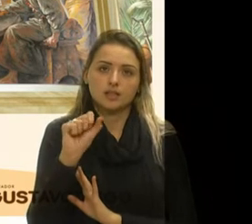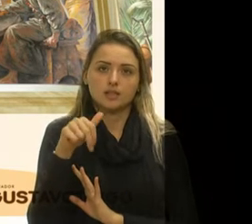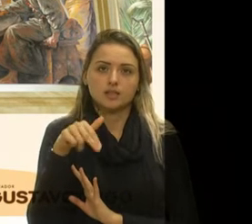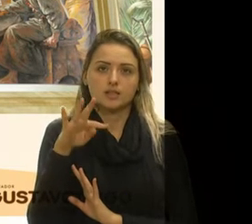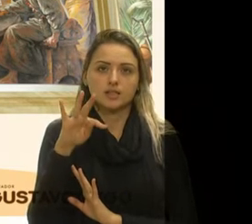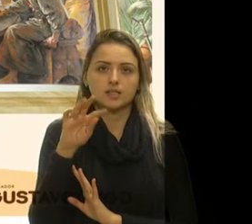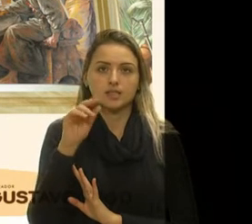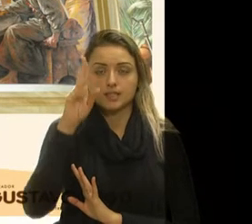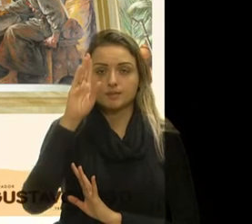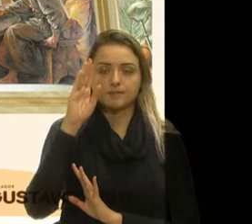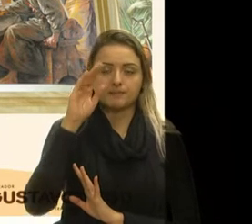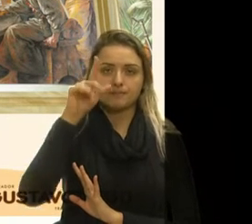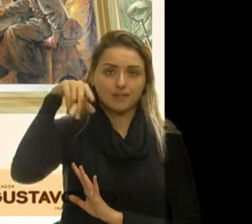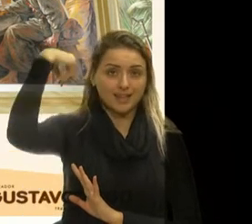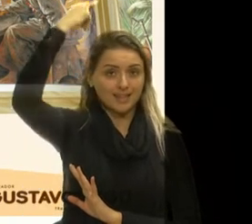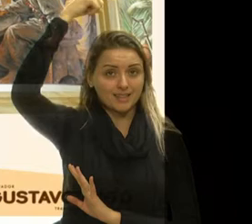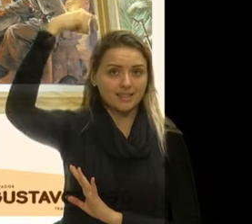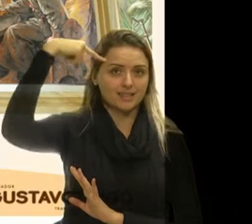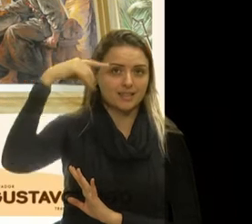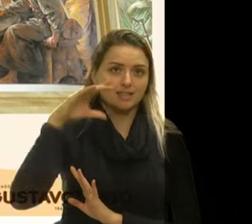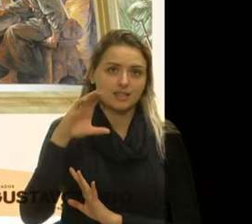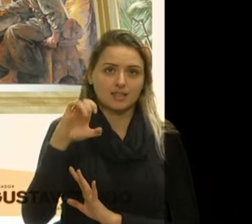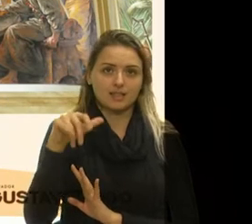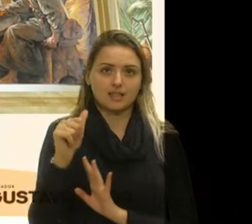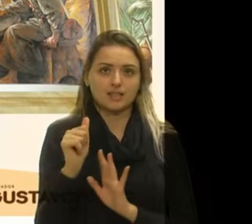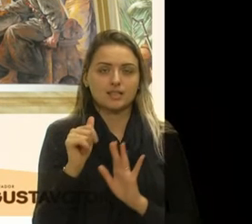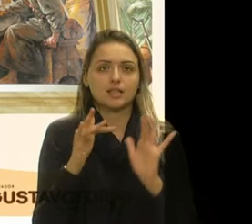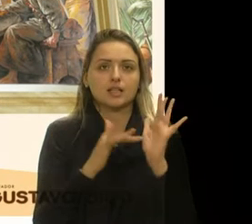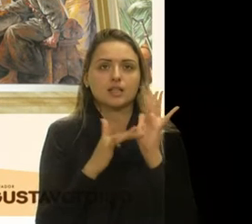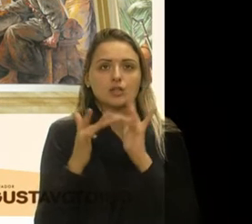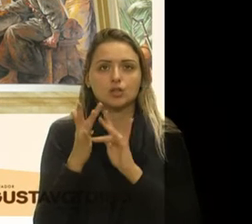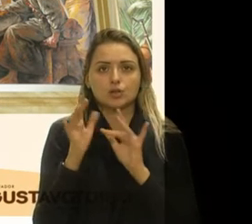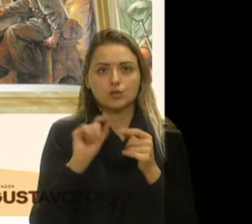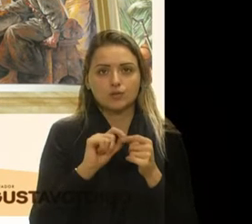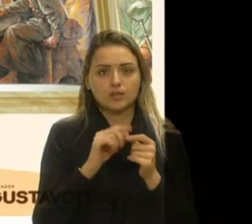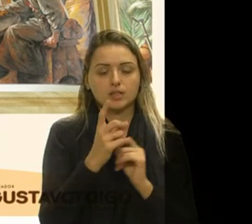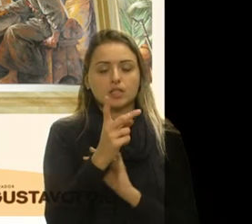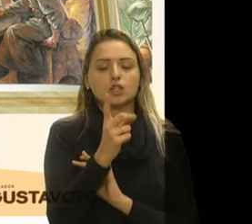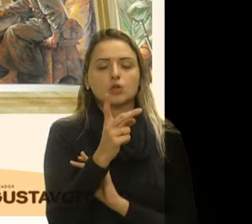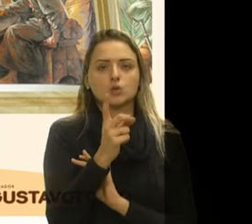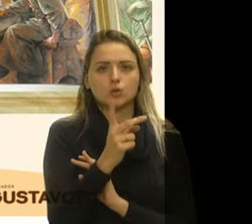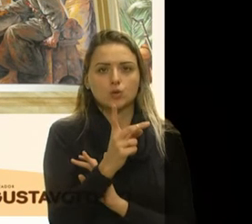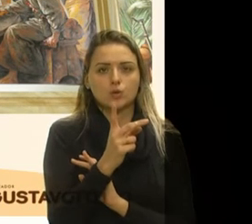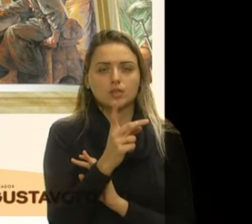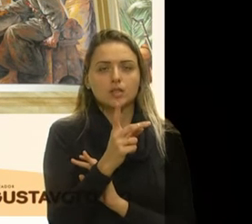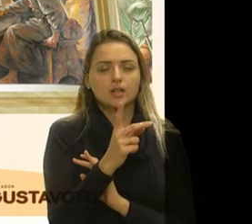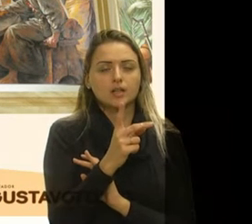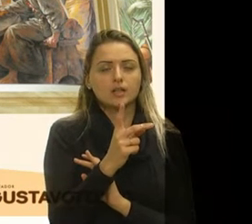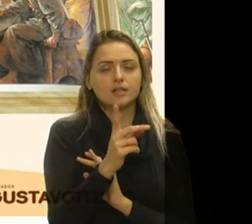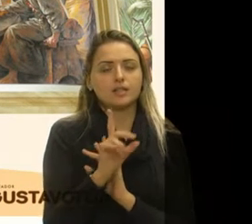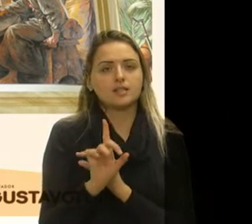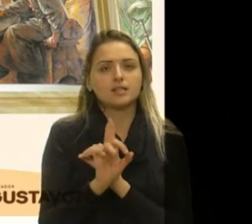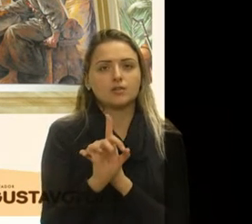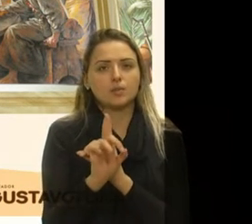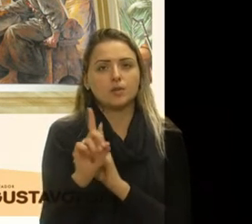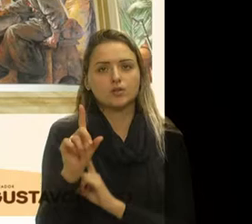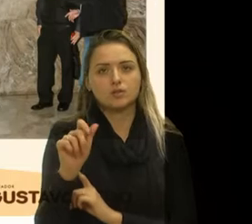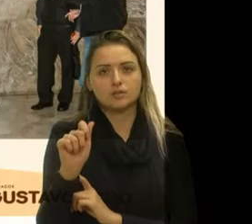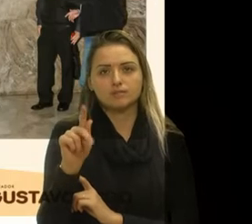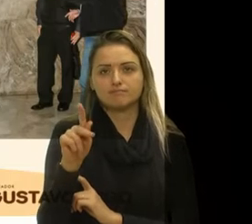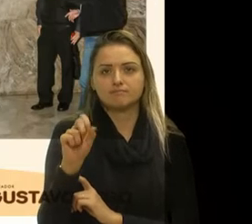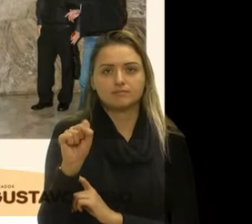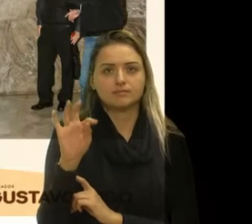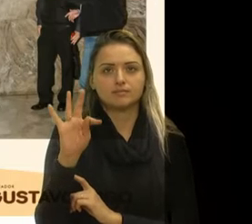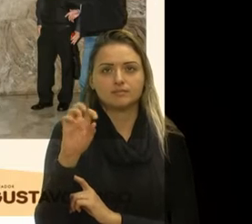Ceia, né, protagonizada por Jesus Cristo e os 12 apóstolos, né, naquela reunião.